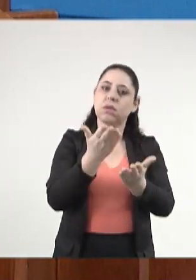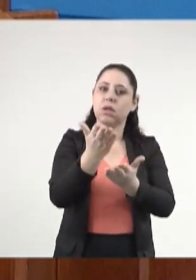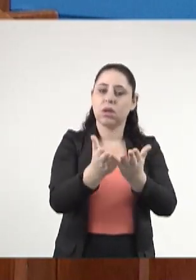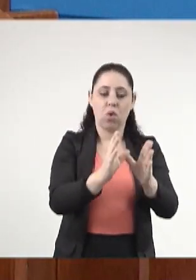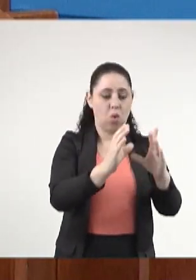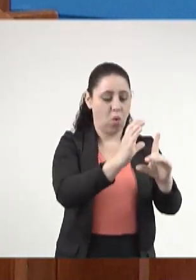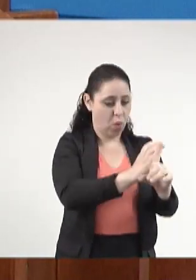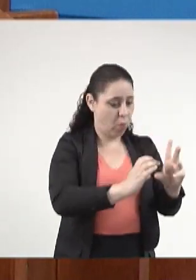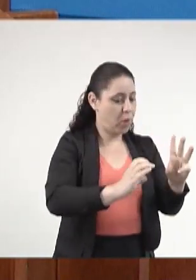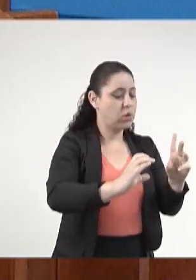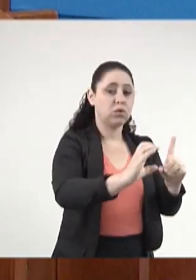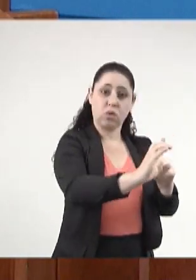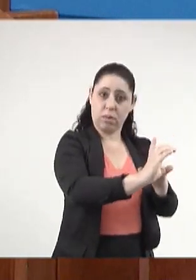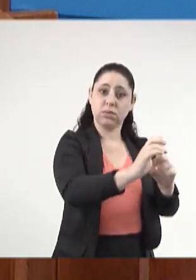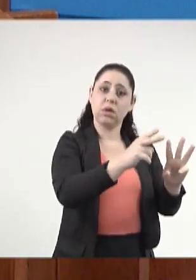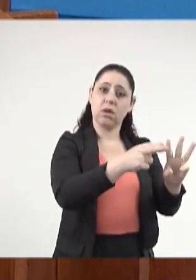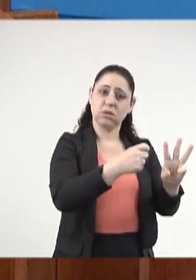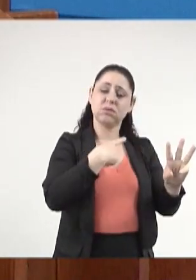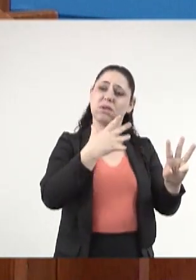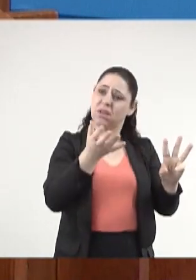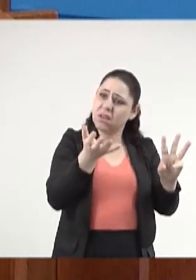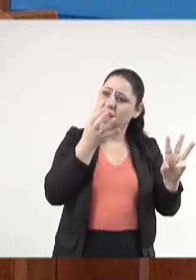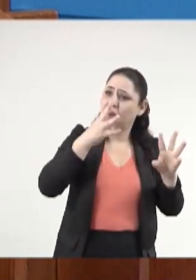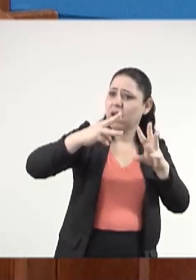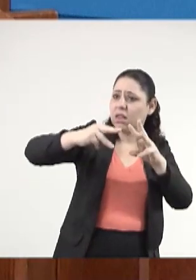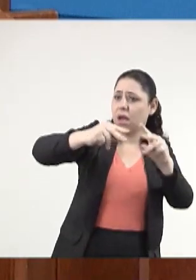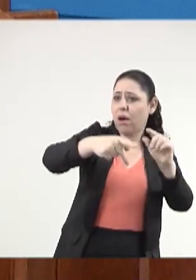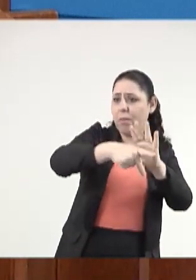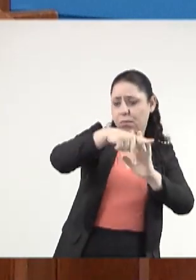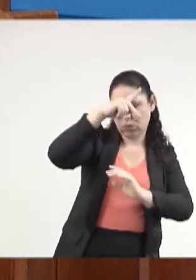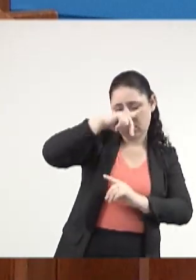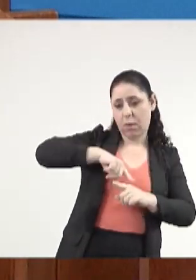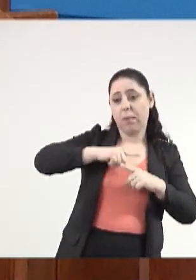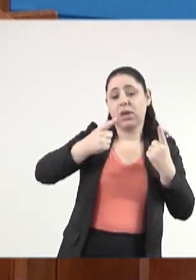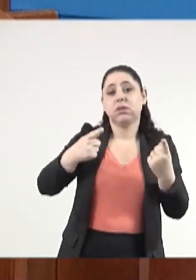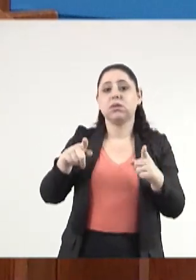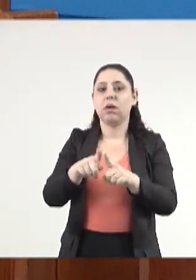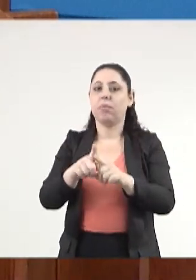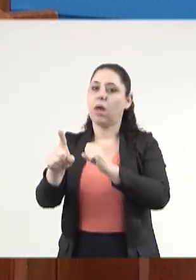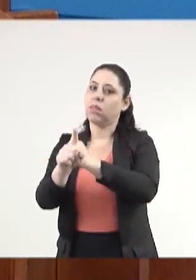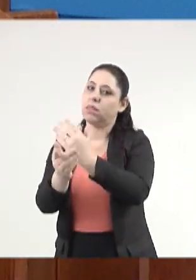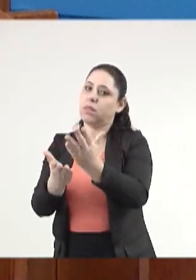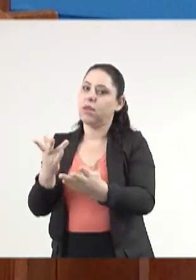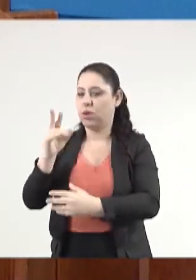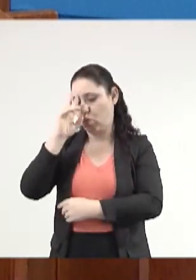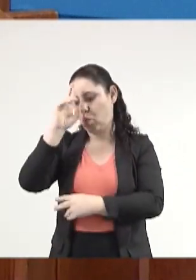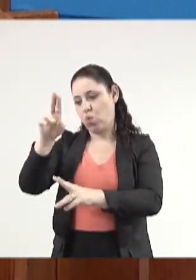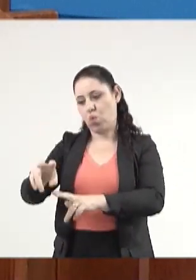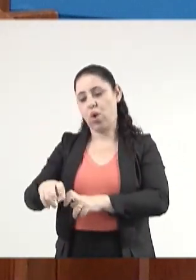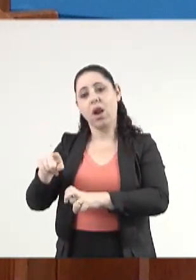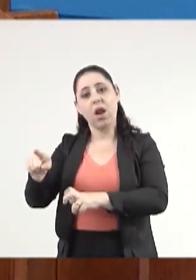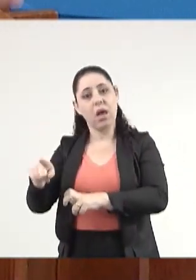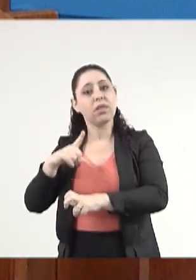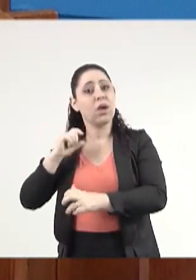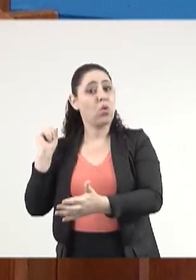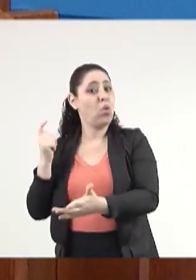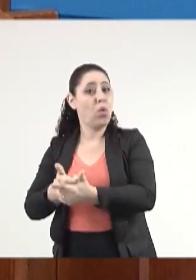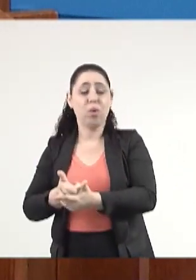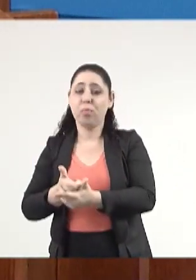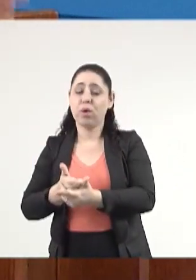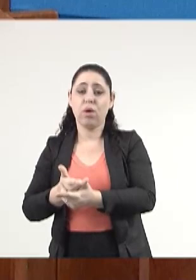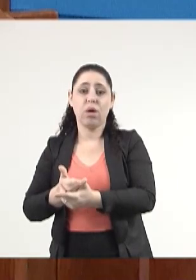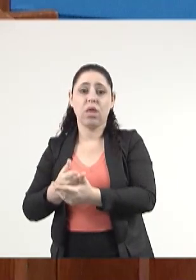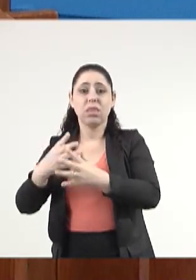as comunidades indígenas que reclamam seus territórios, mas também atender os interesses daqueles que compraram